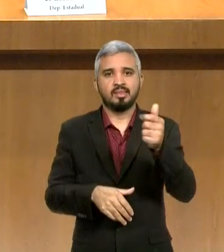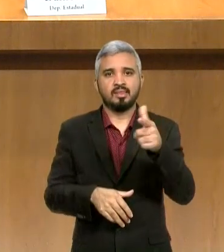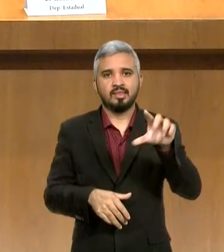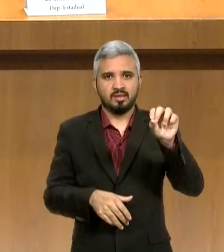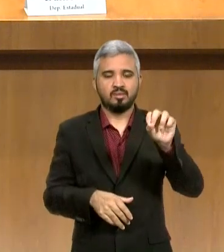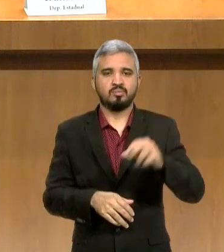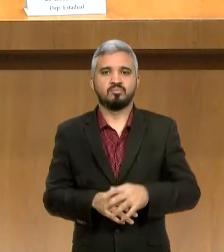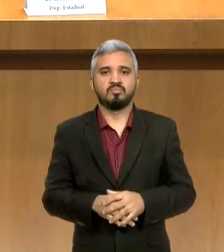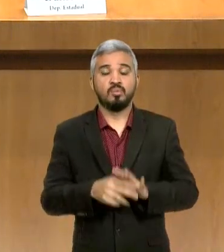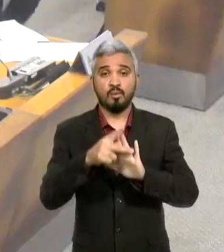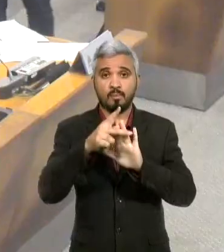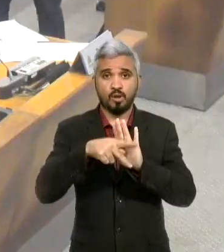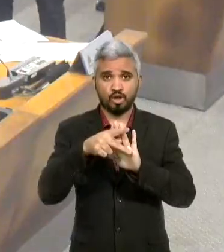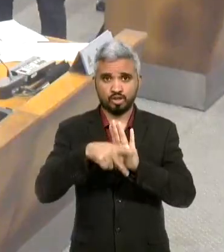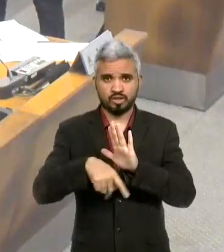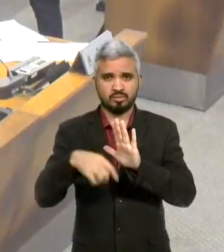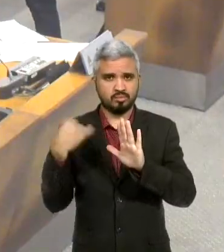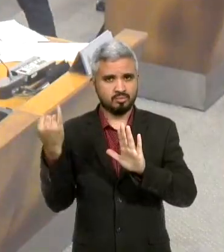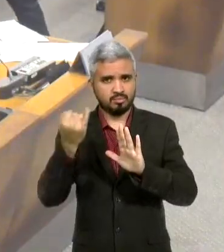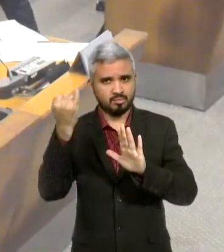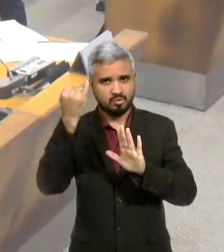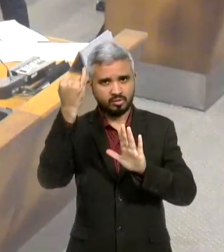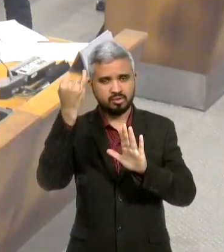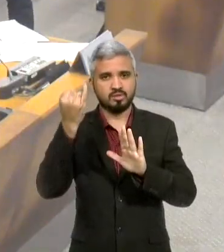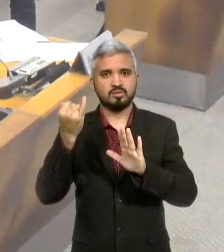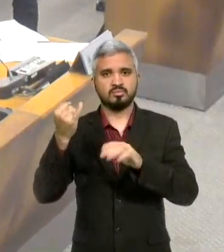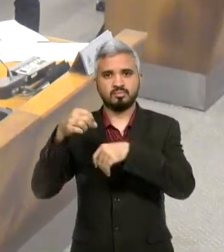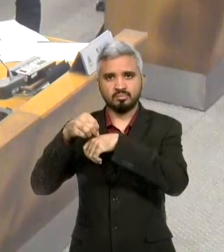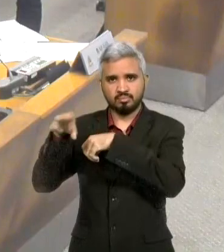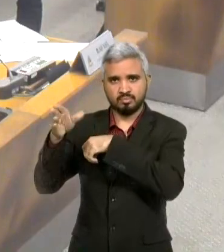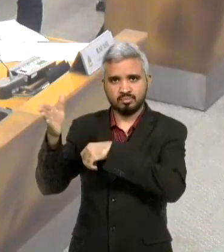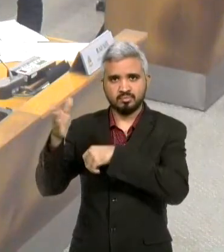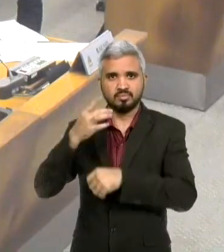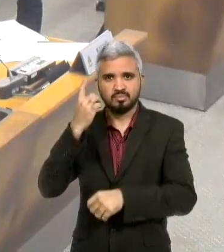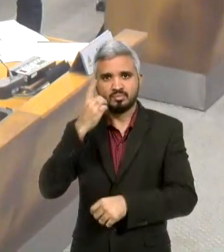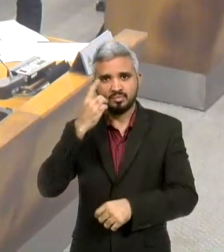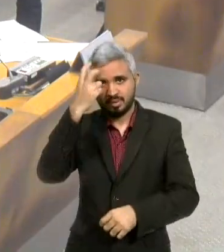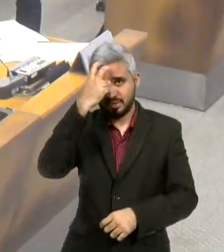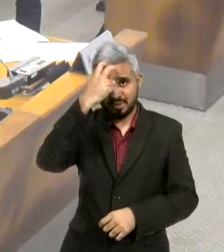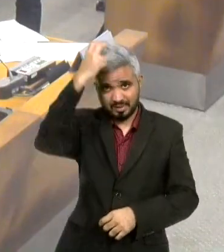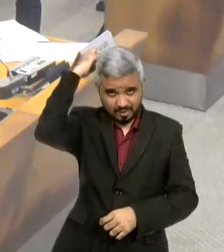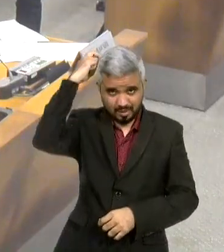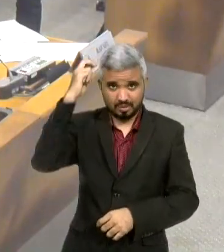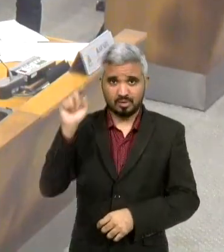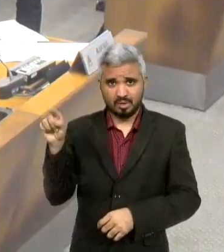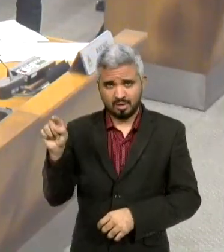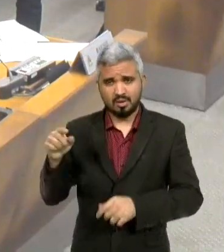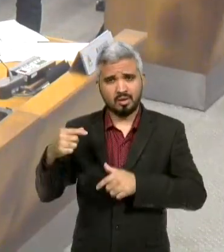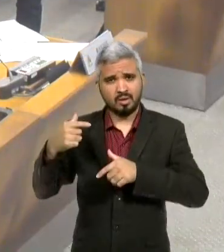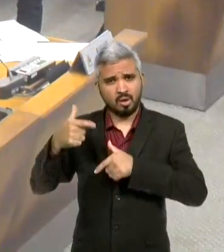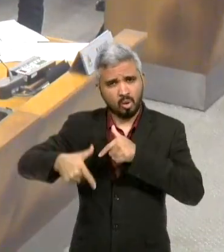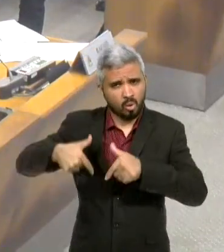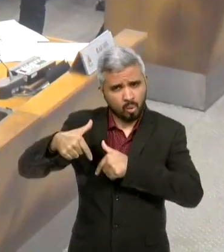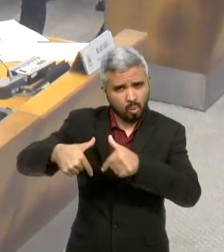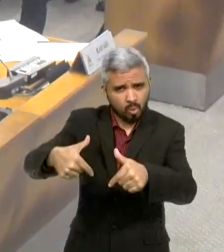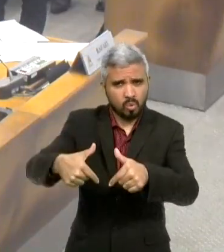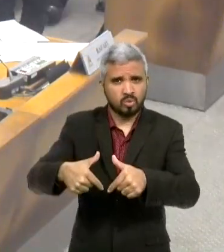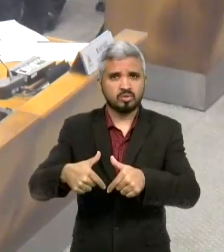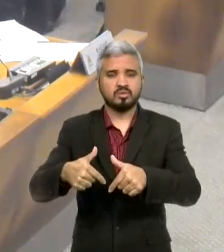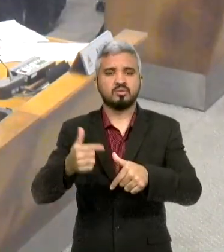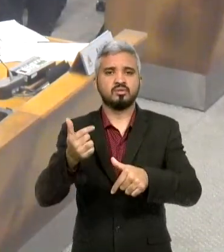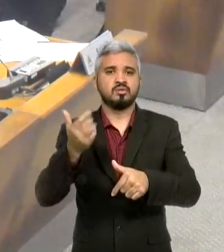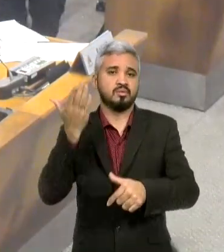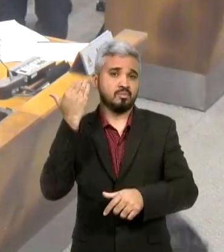projeto é muito importante aqui, eu quero ressaltar o deputado Neto, que tem uma luta brilhante com a causa. Na legislatura passada, nós aprovamos